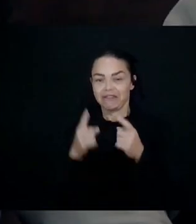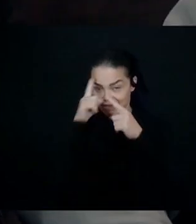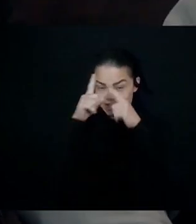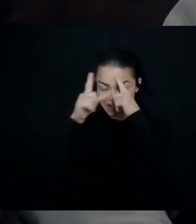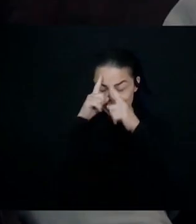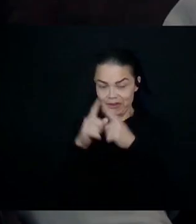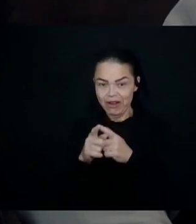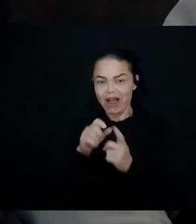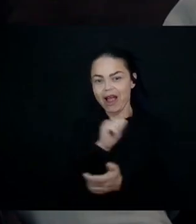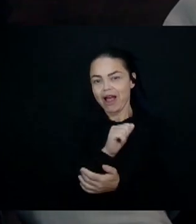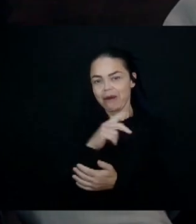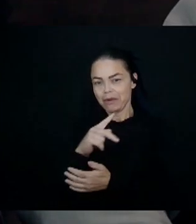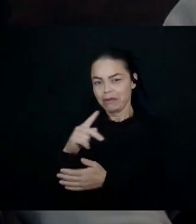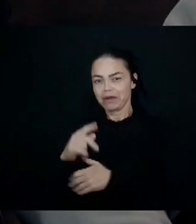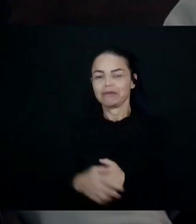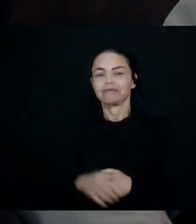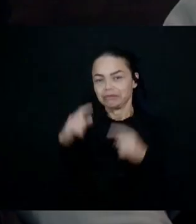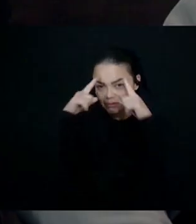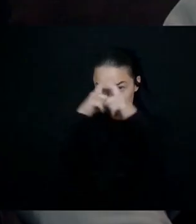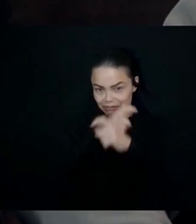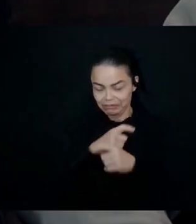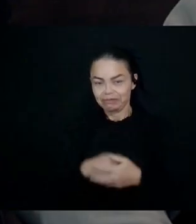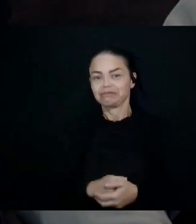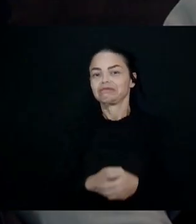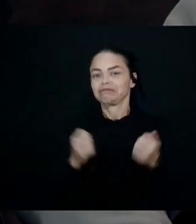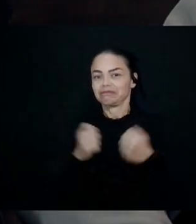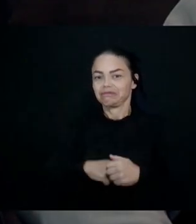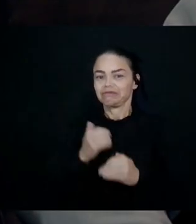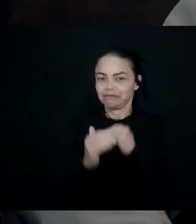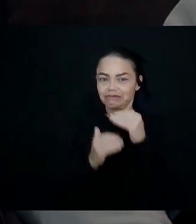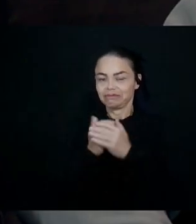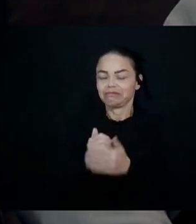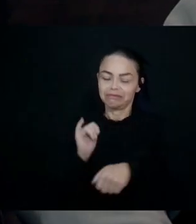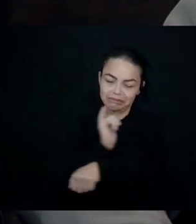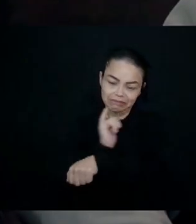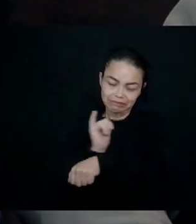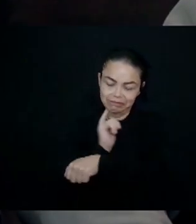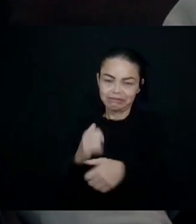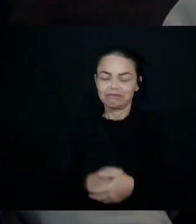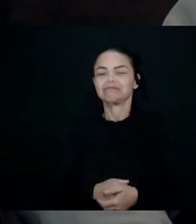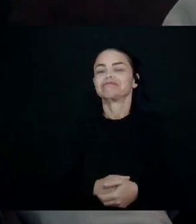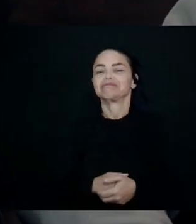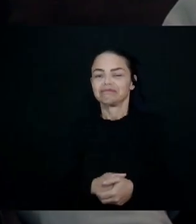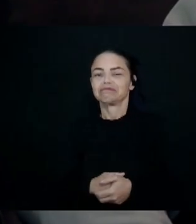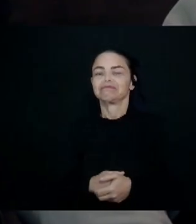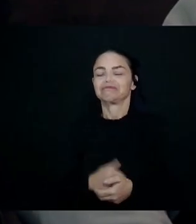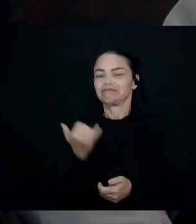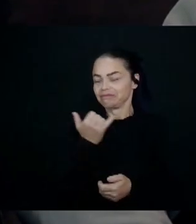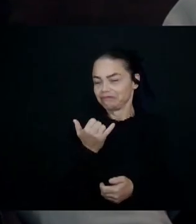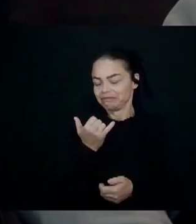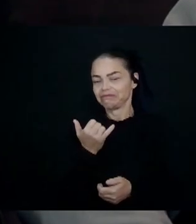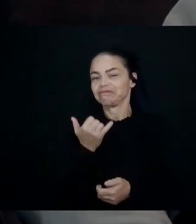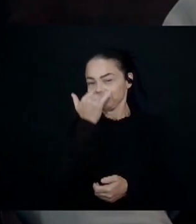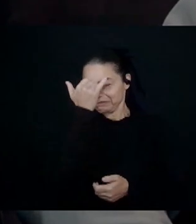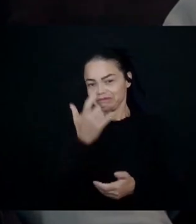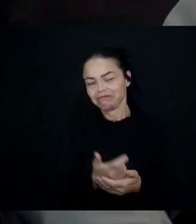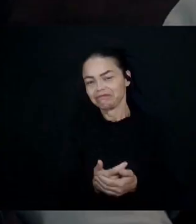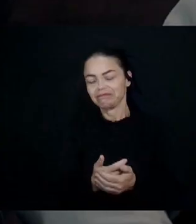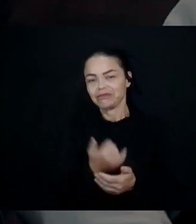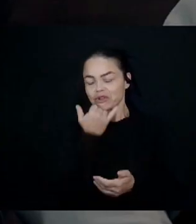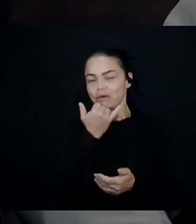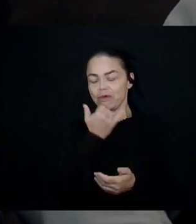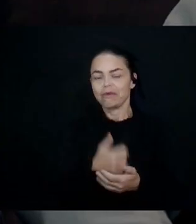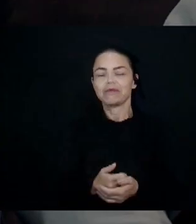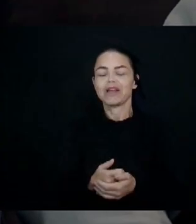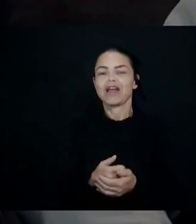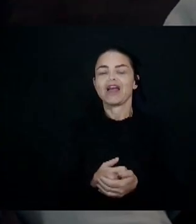Então, acho que é difícil falar que você pode desenvolver uma estratégia, né? Quando envolve muita sorte de você tirar aquela figurinha rara.